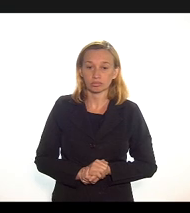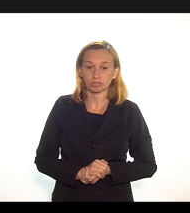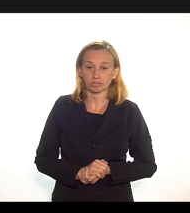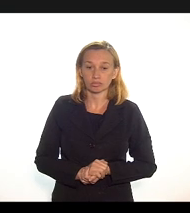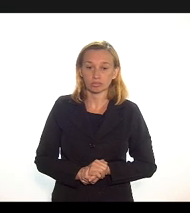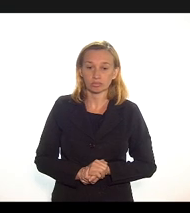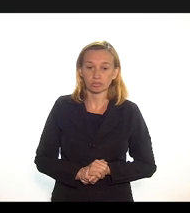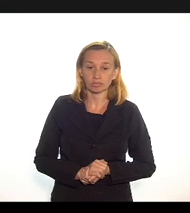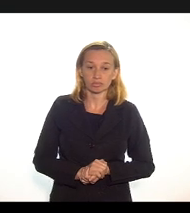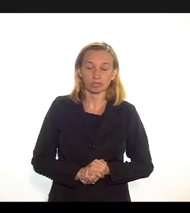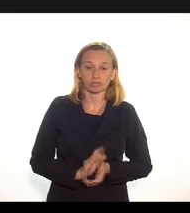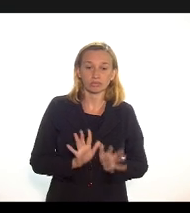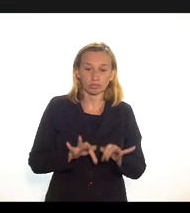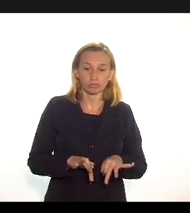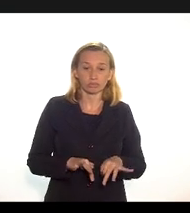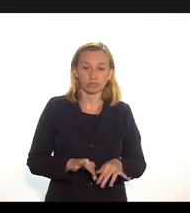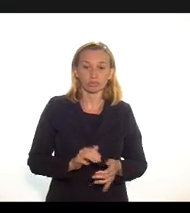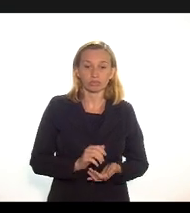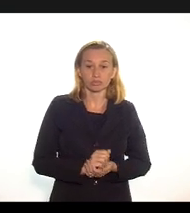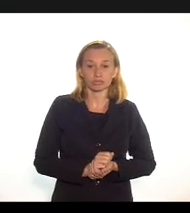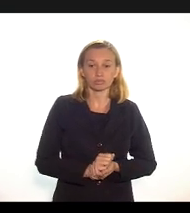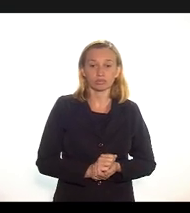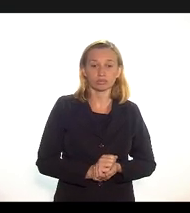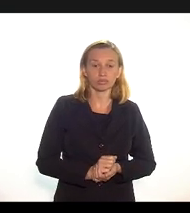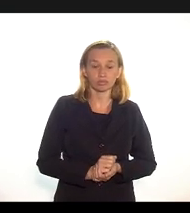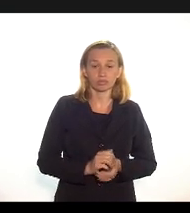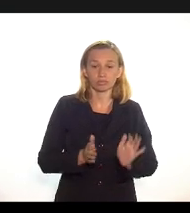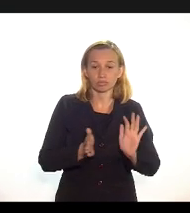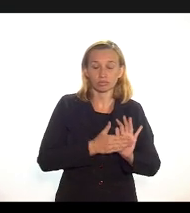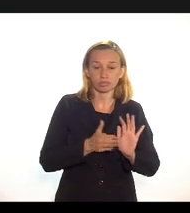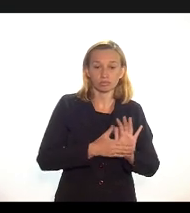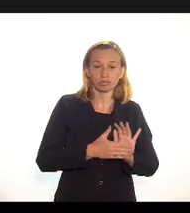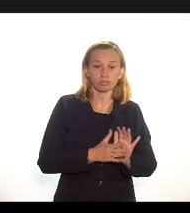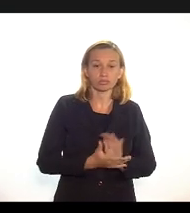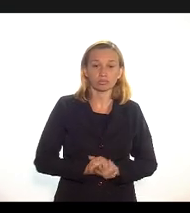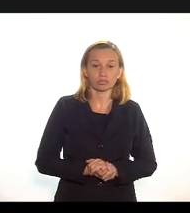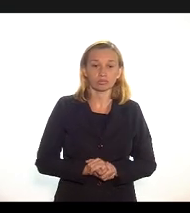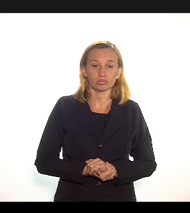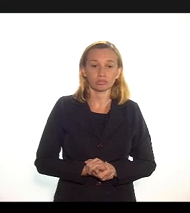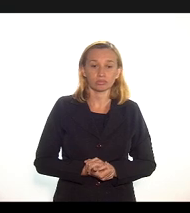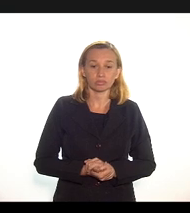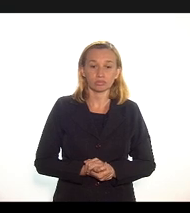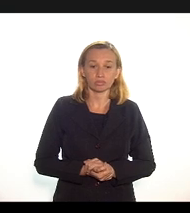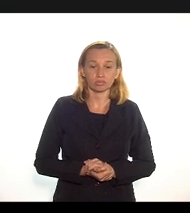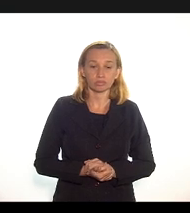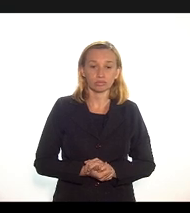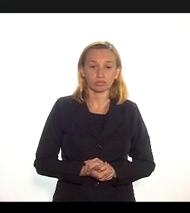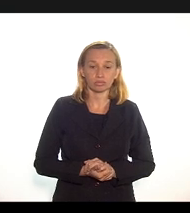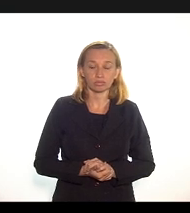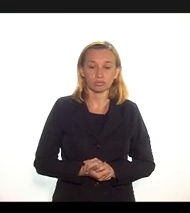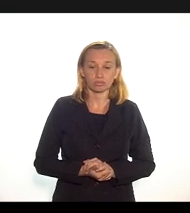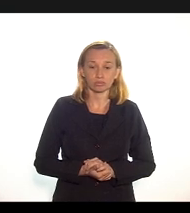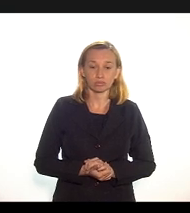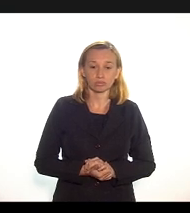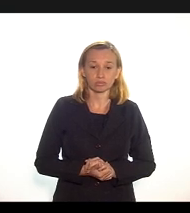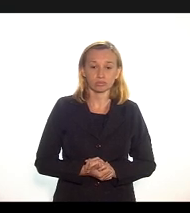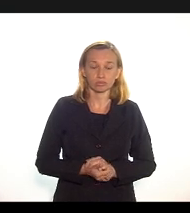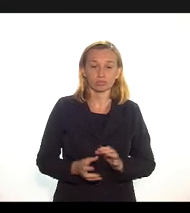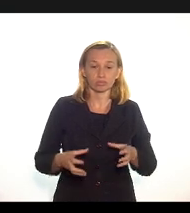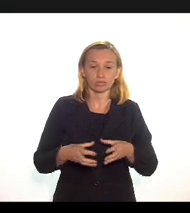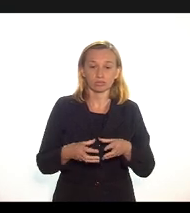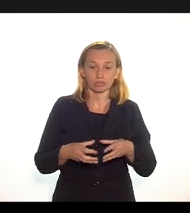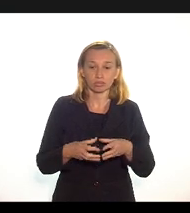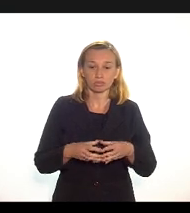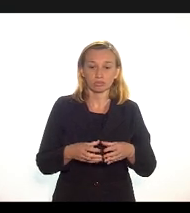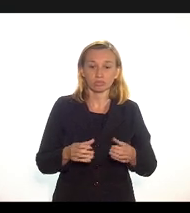eu fiquei atentamente até o final da audiência. É uma proposta que eu queria mais dar. Então, é uma agenda em conjunto,